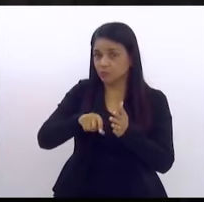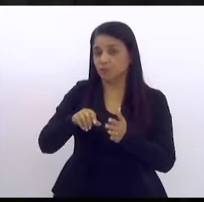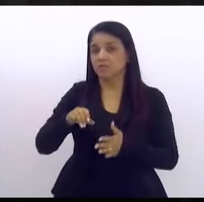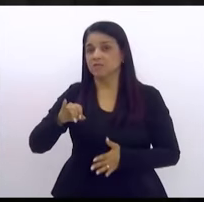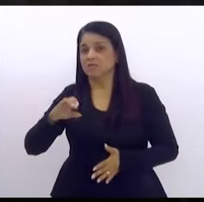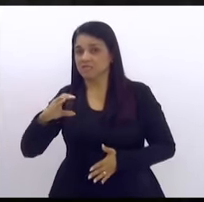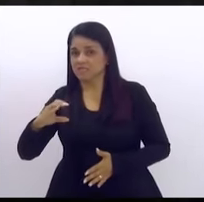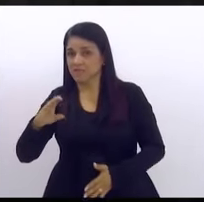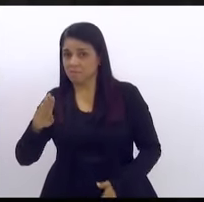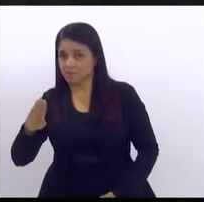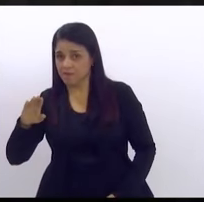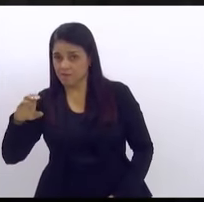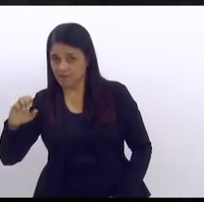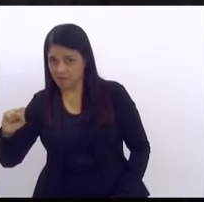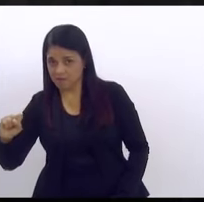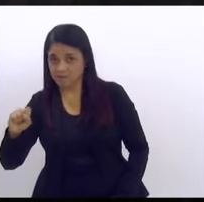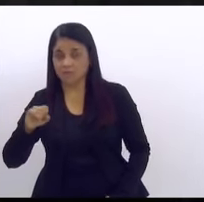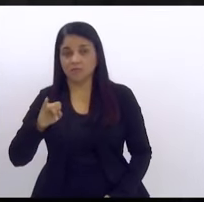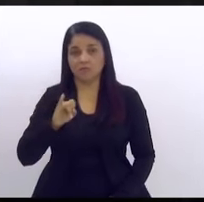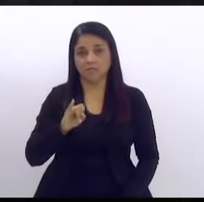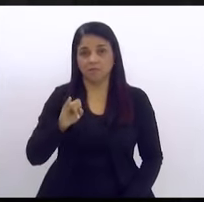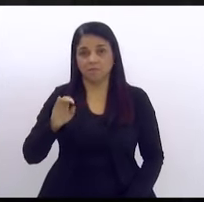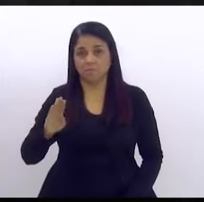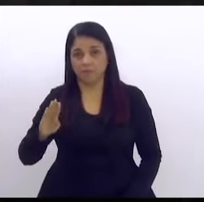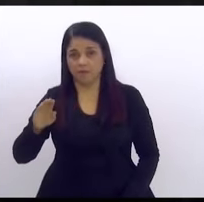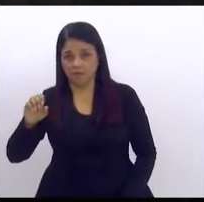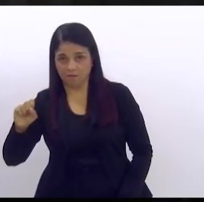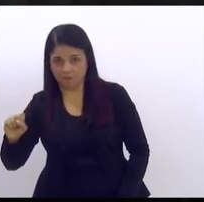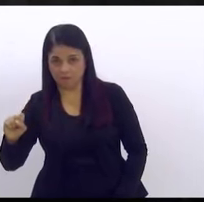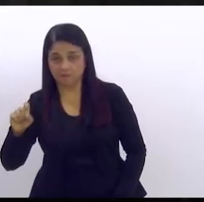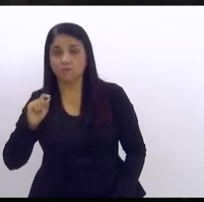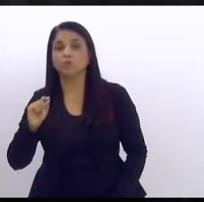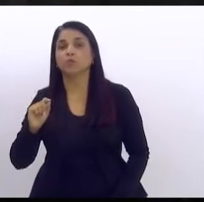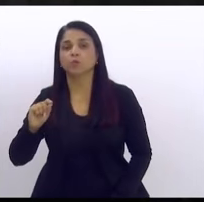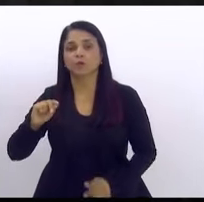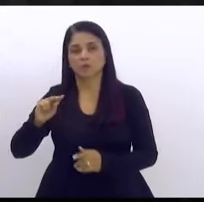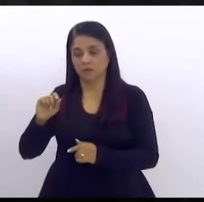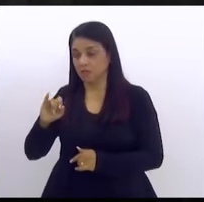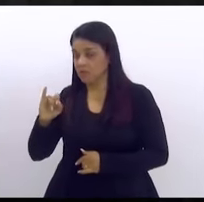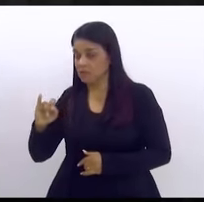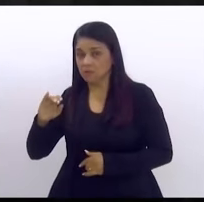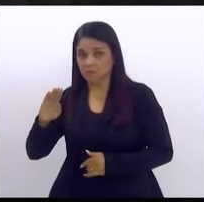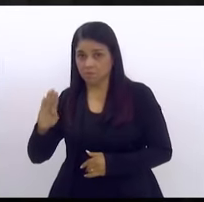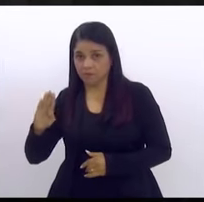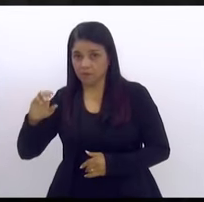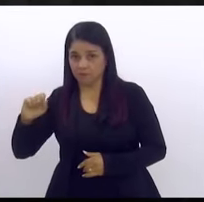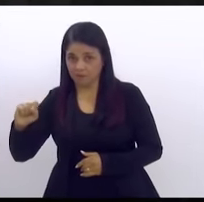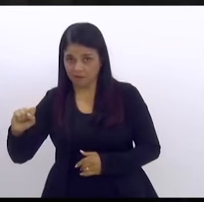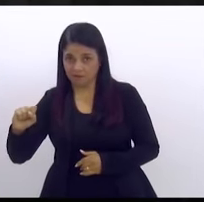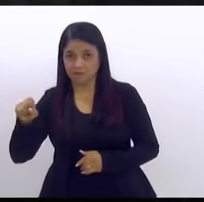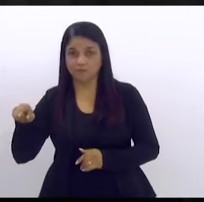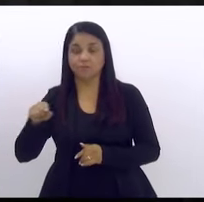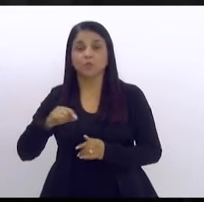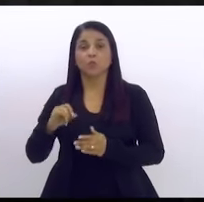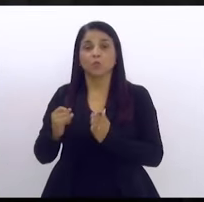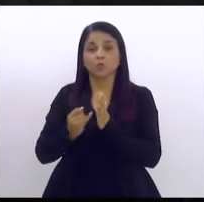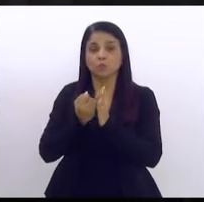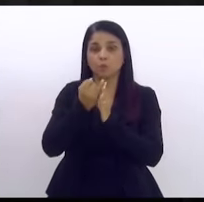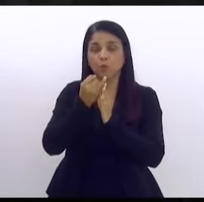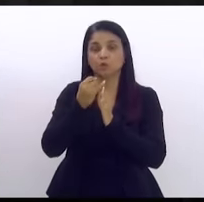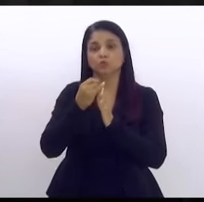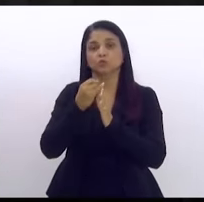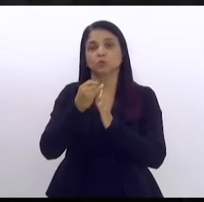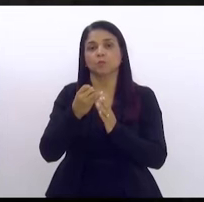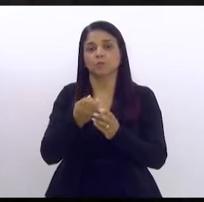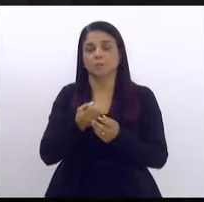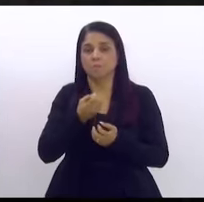CBS e o IBS. O que que é o IBS? É um imposto sobre bens e serviços. É a soma